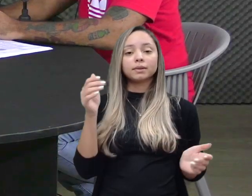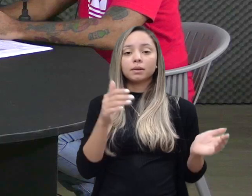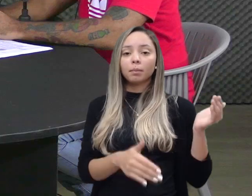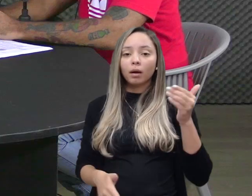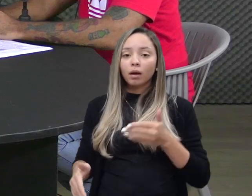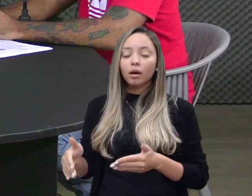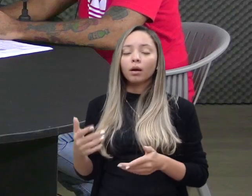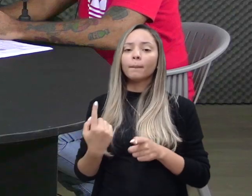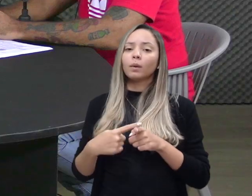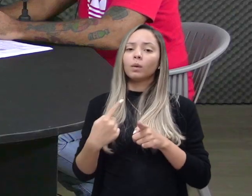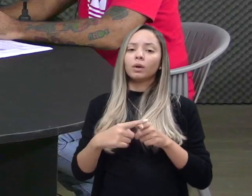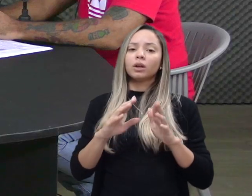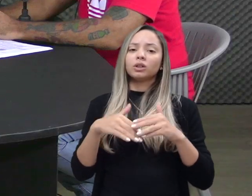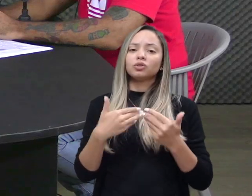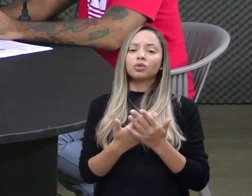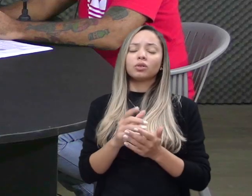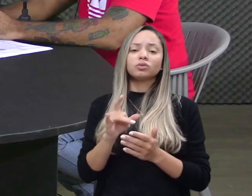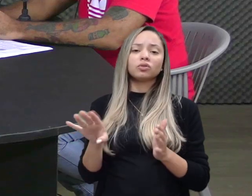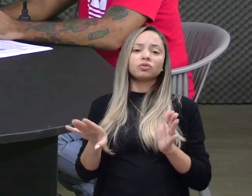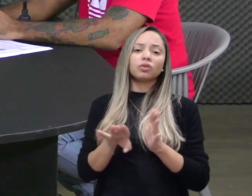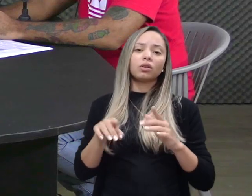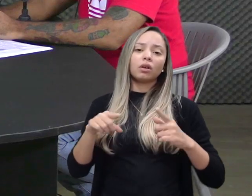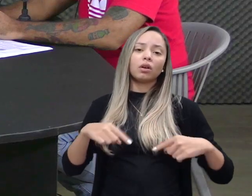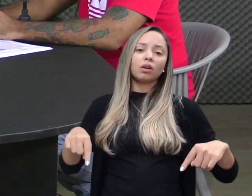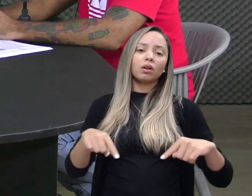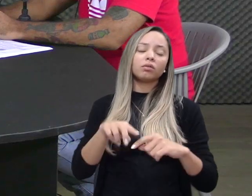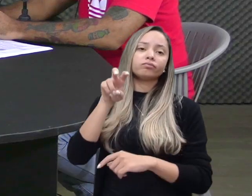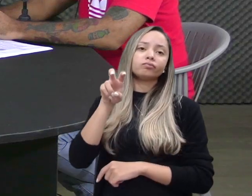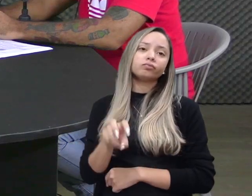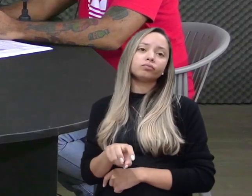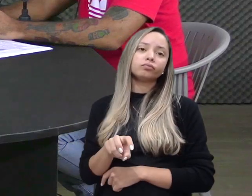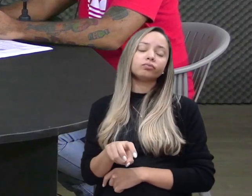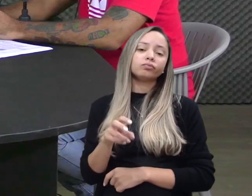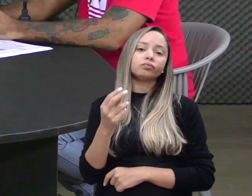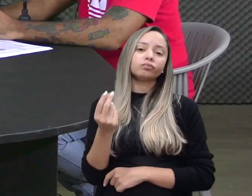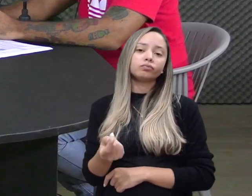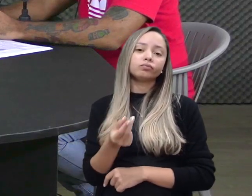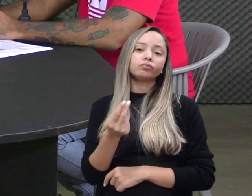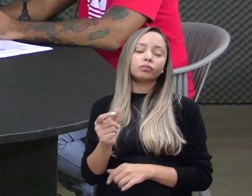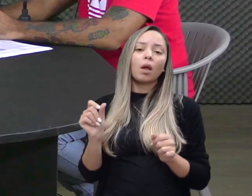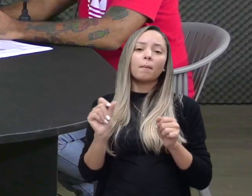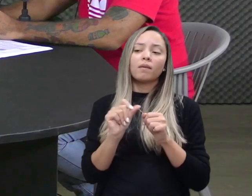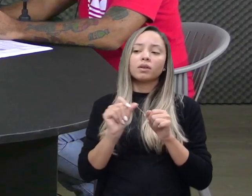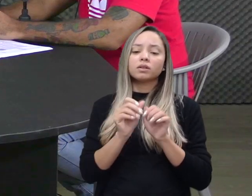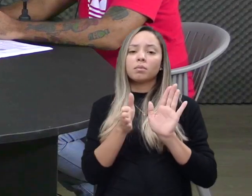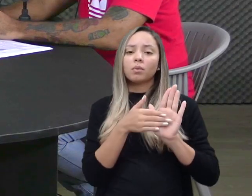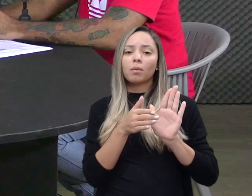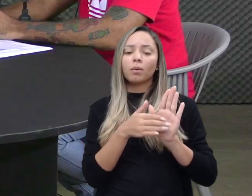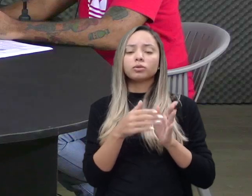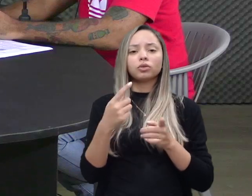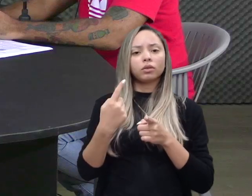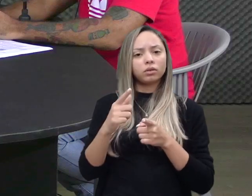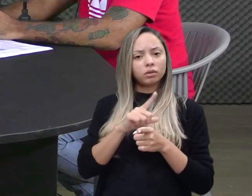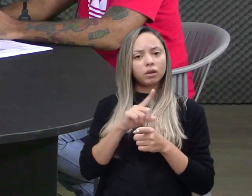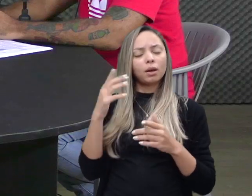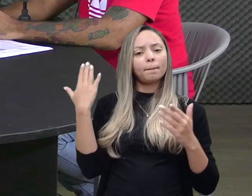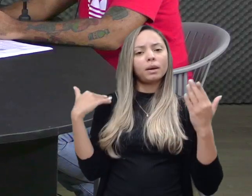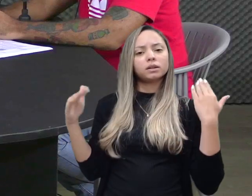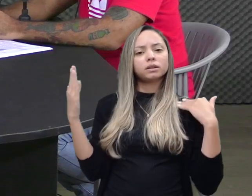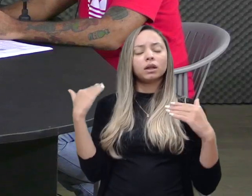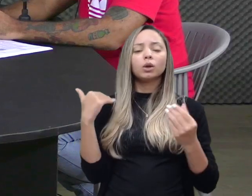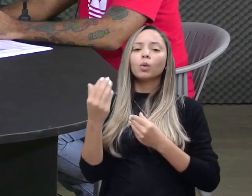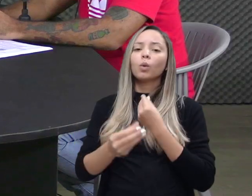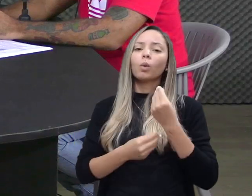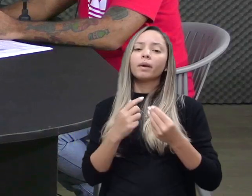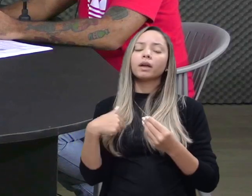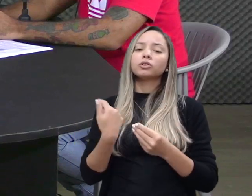na escola não é só chegar e sentar e fazer o que está sendo proposto, né? Tem um passeio. Como é que a gente pode fazer